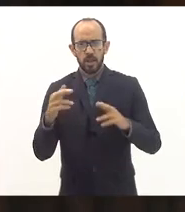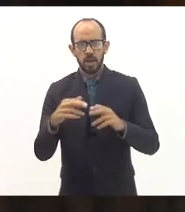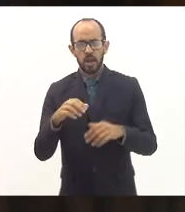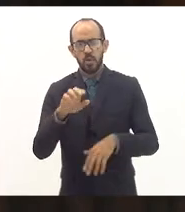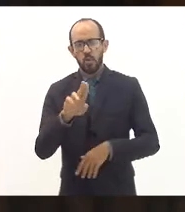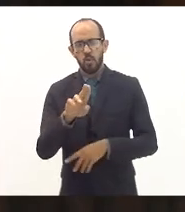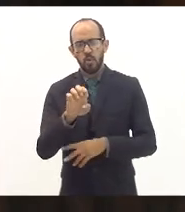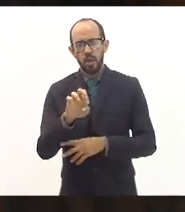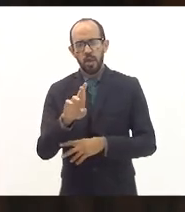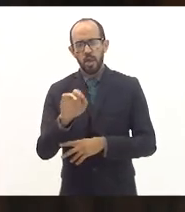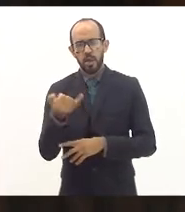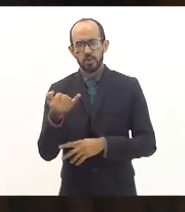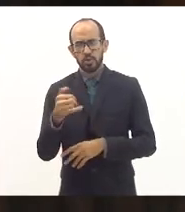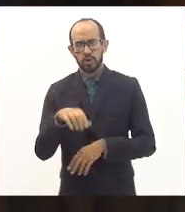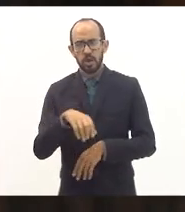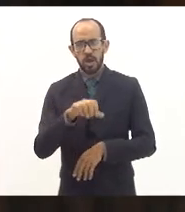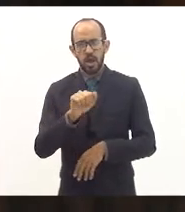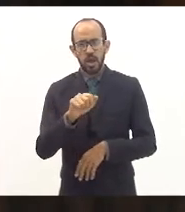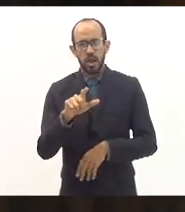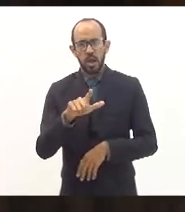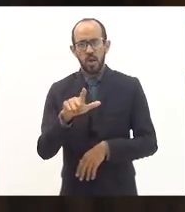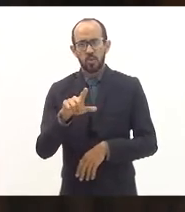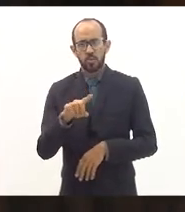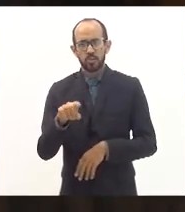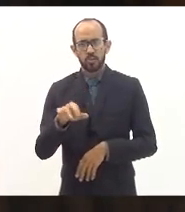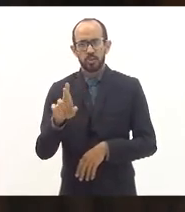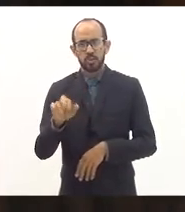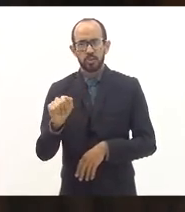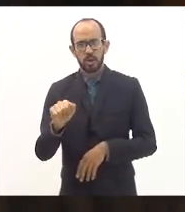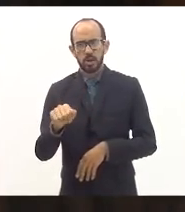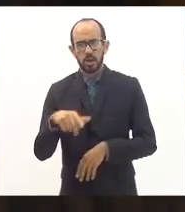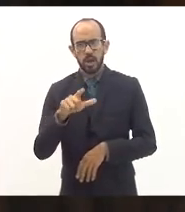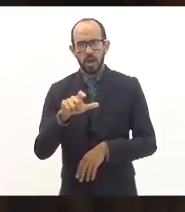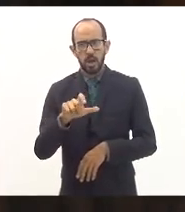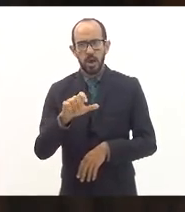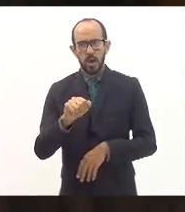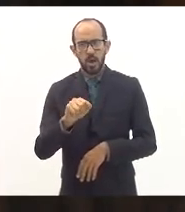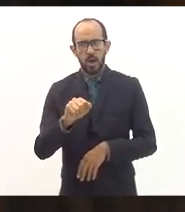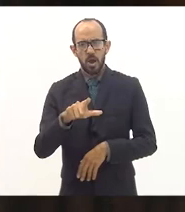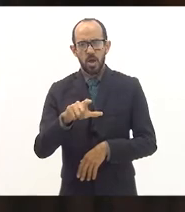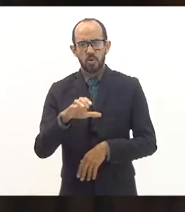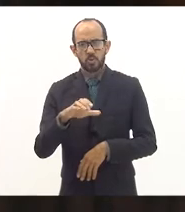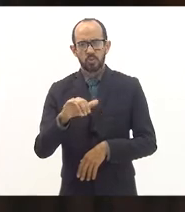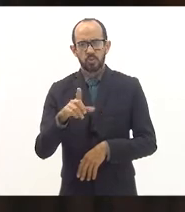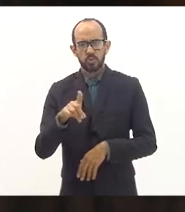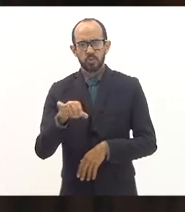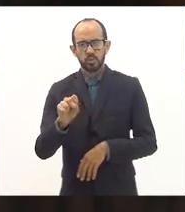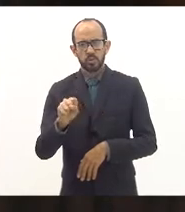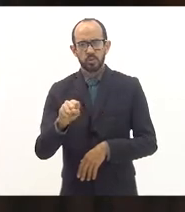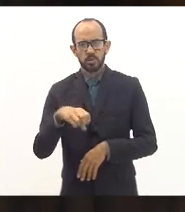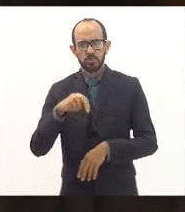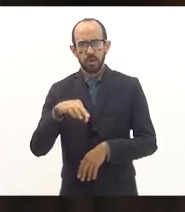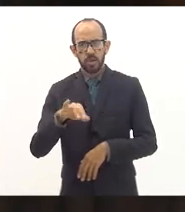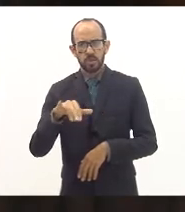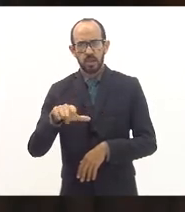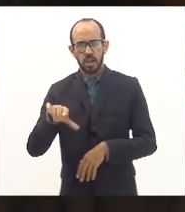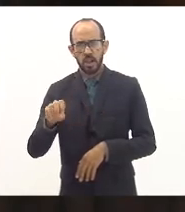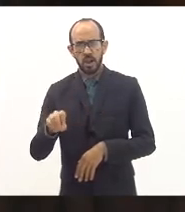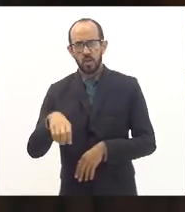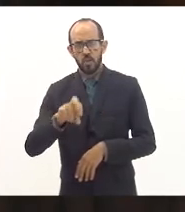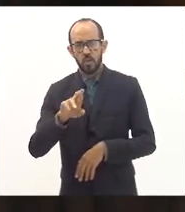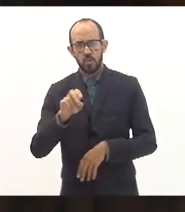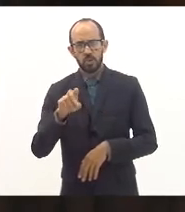Nazaré, Alzira Barros, Alcides Neves, Marcelo Cosme, Rodrigo